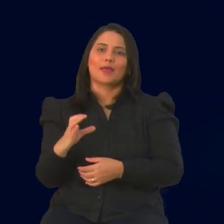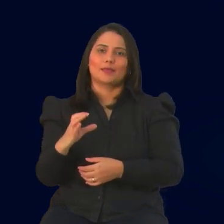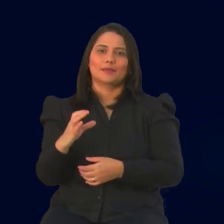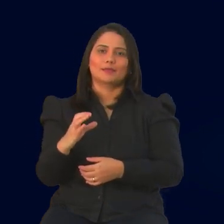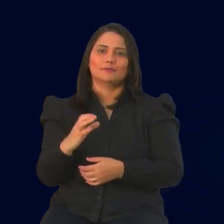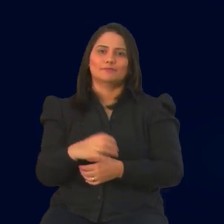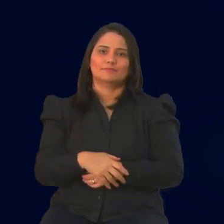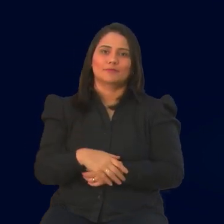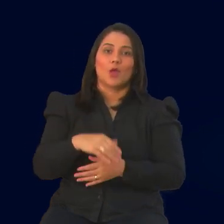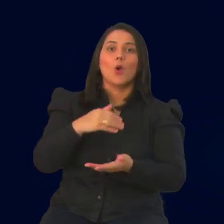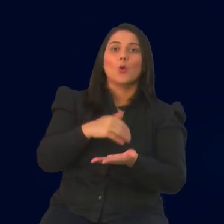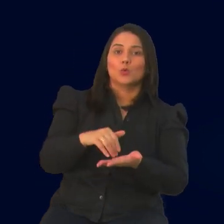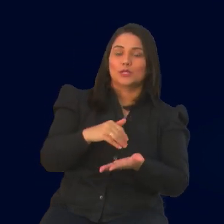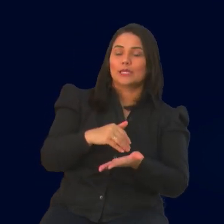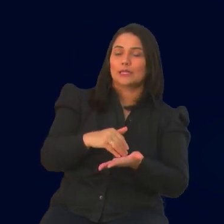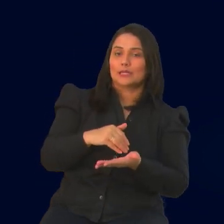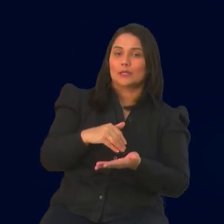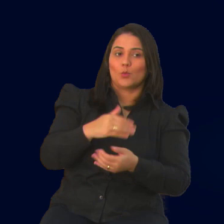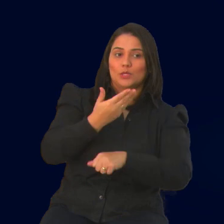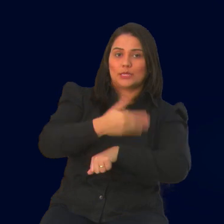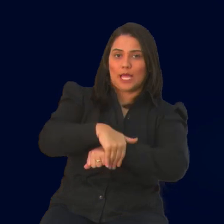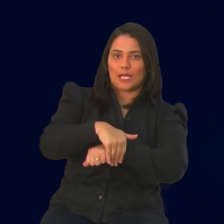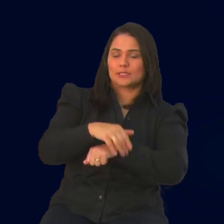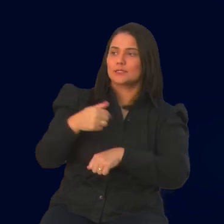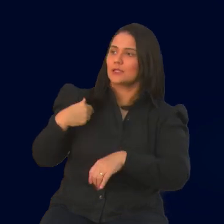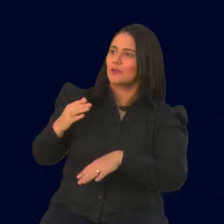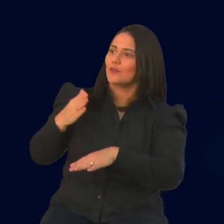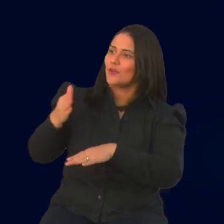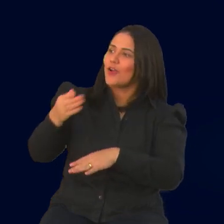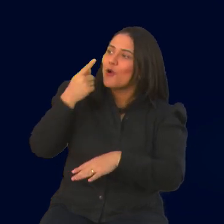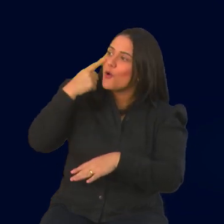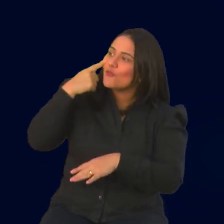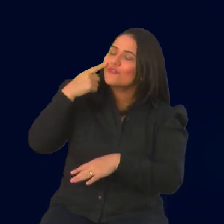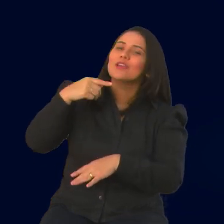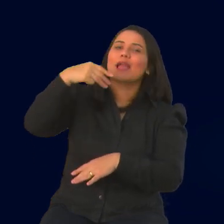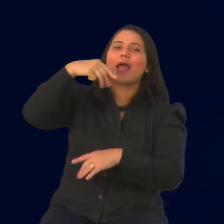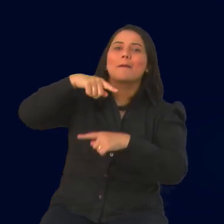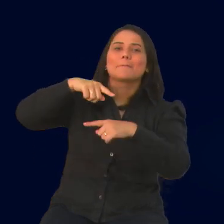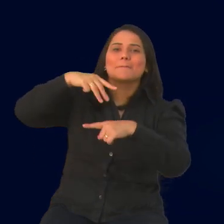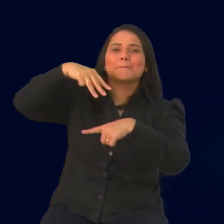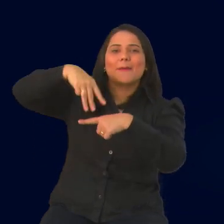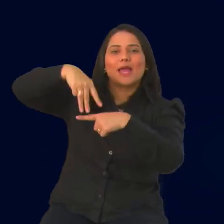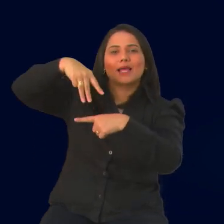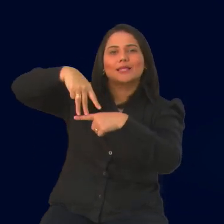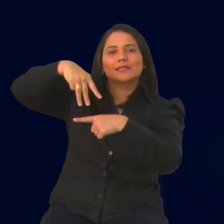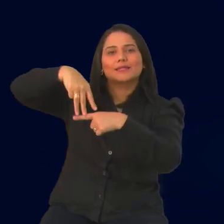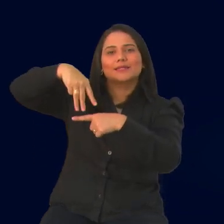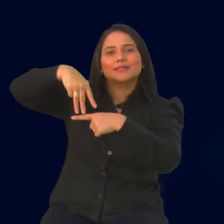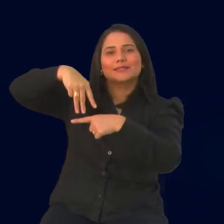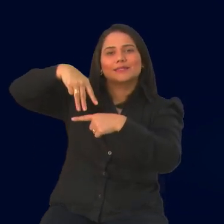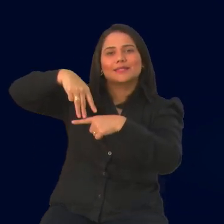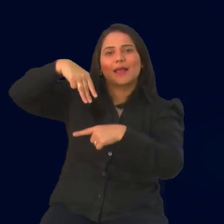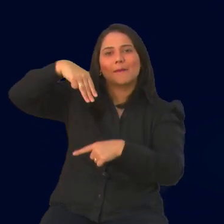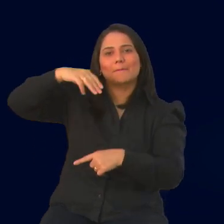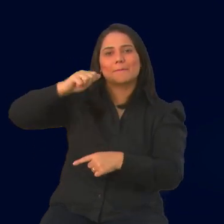disse, ok. Até que eu vi que eu estava entrando no drive-thru do McDonald's.